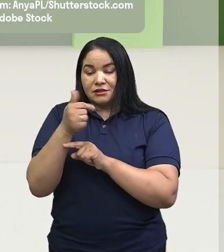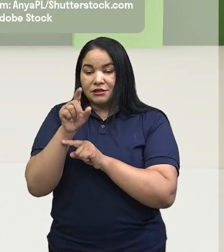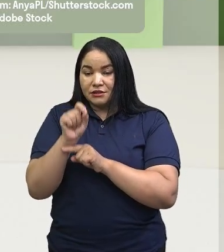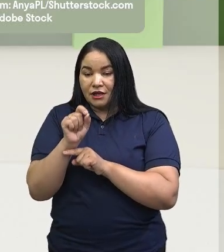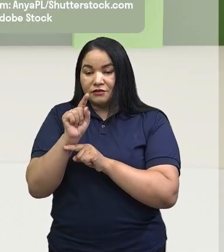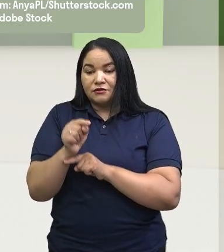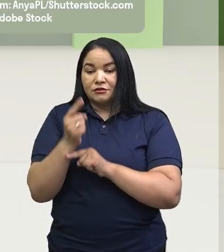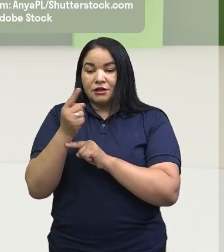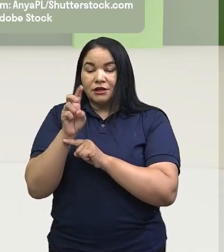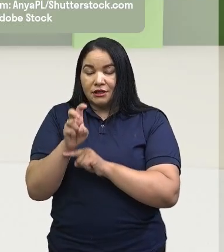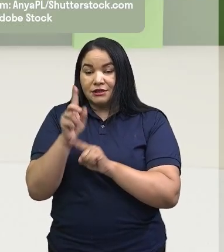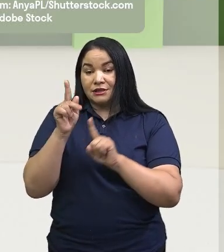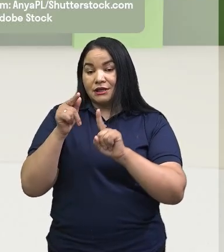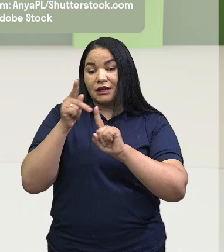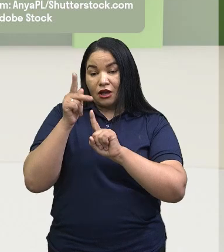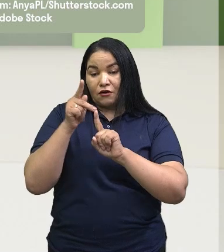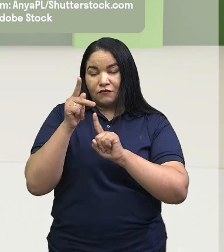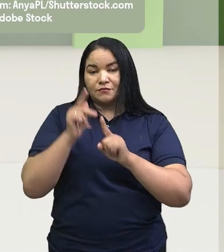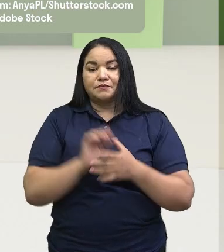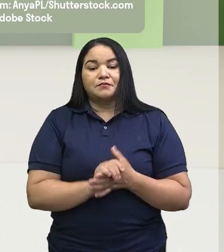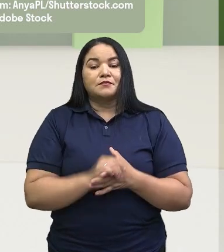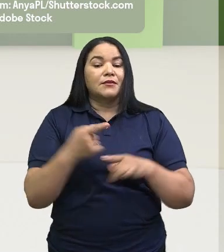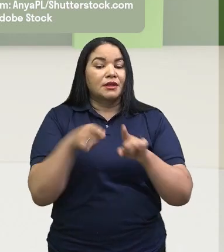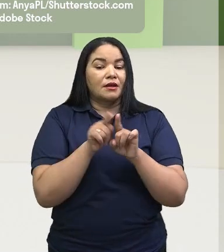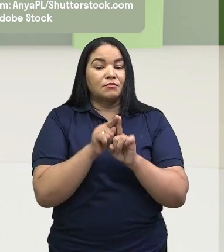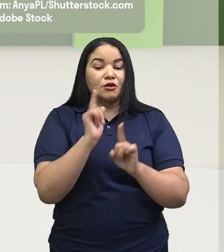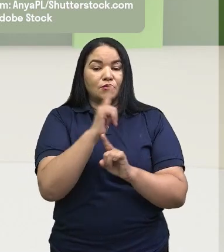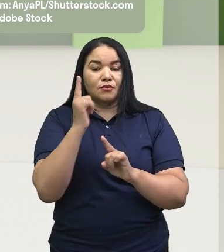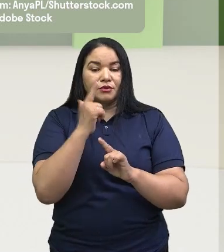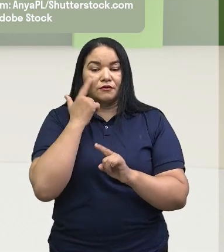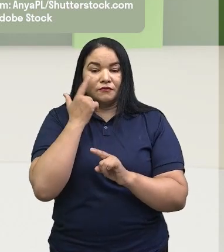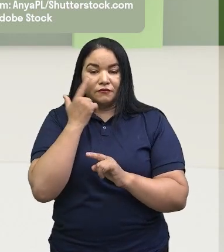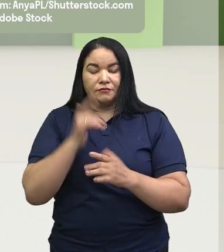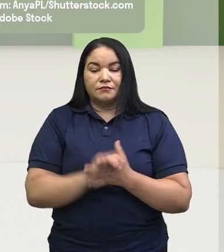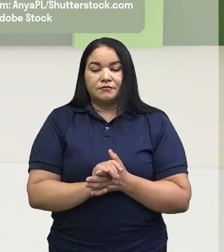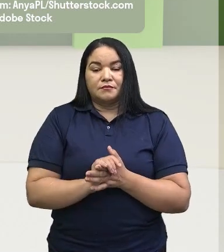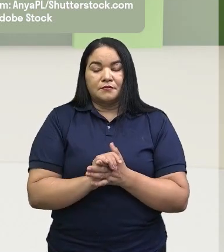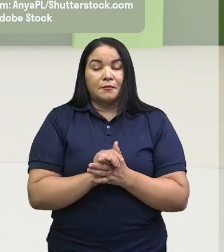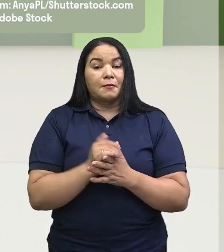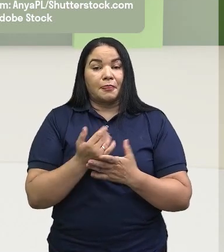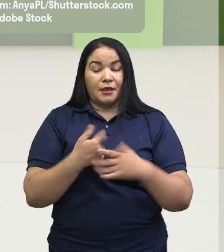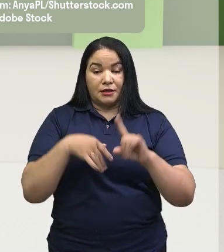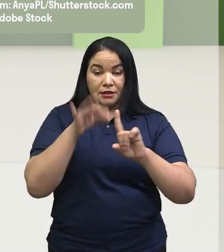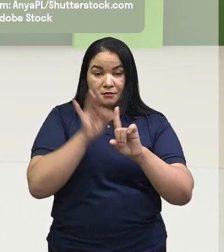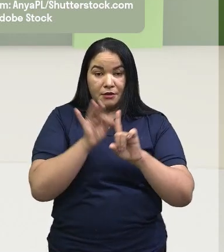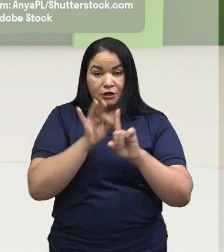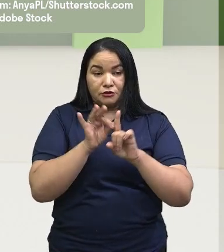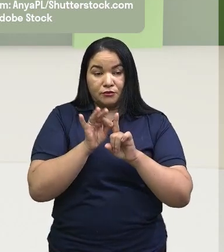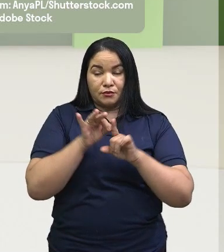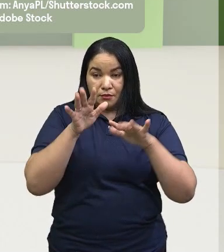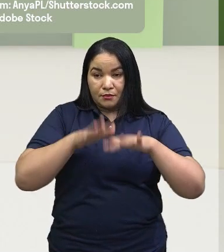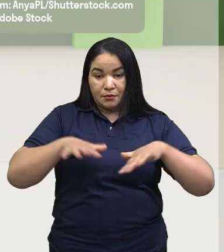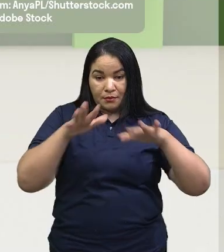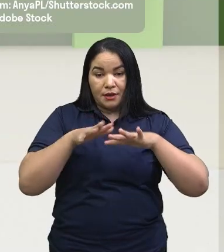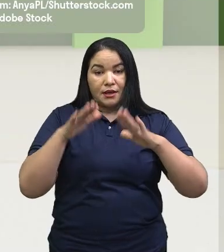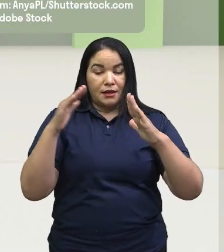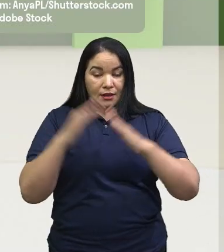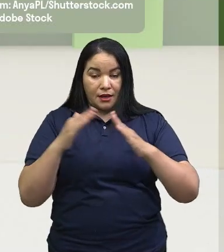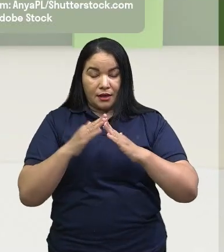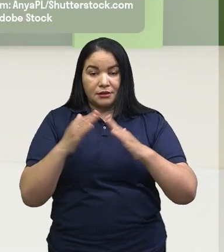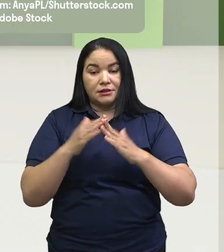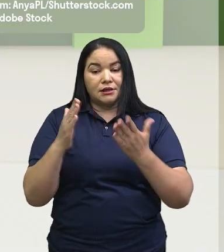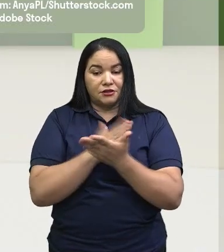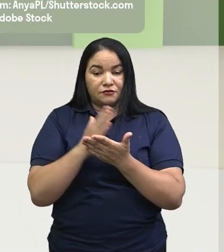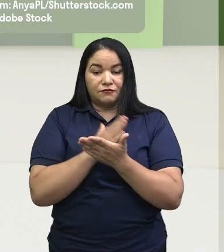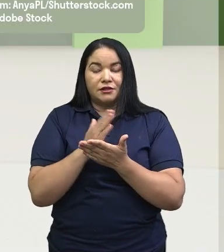Kelvin, que você tem aí. E dando continuidade, você tem que as temperaturas ambientes na nossa casa, muitas